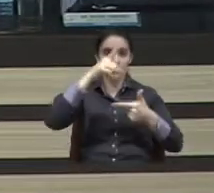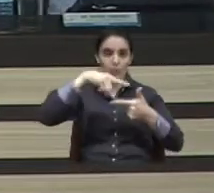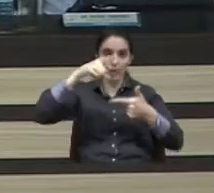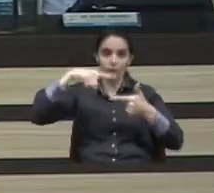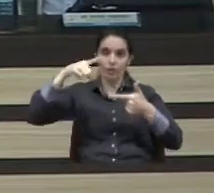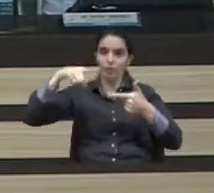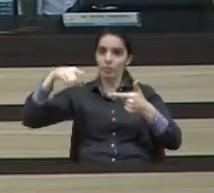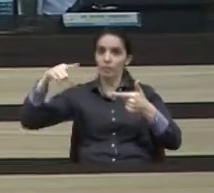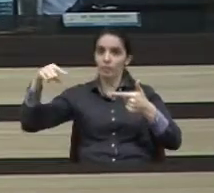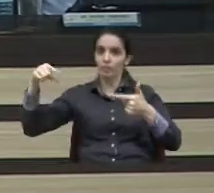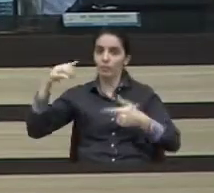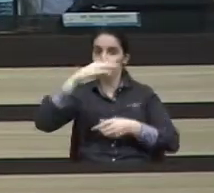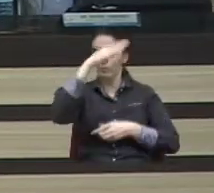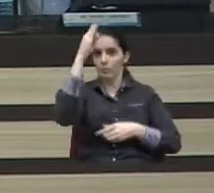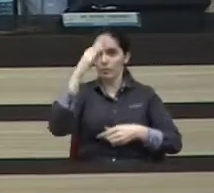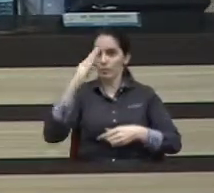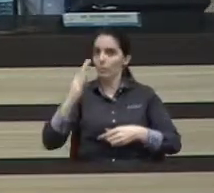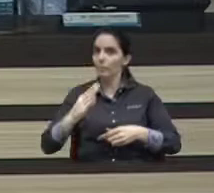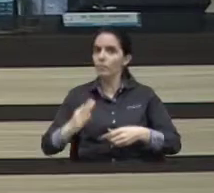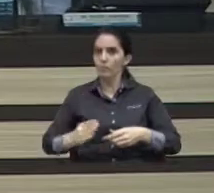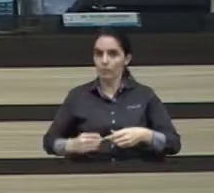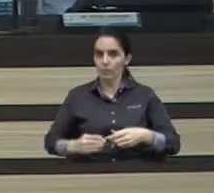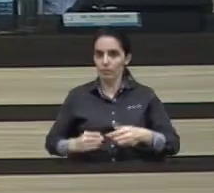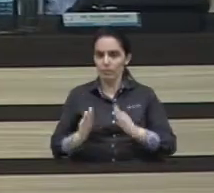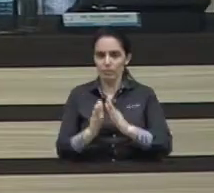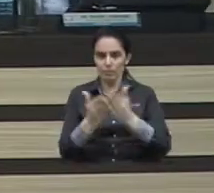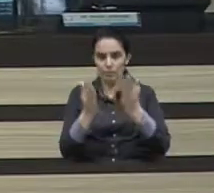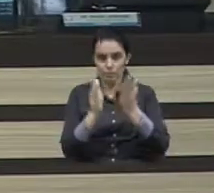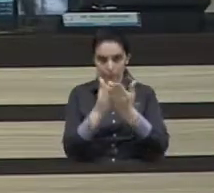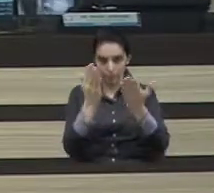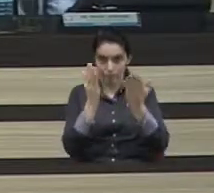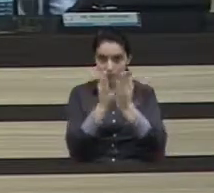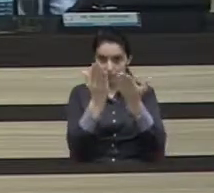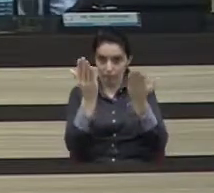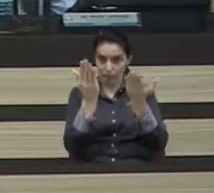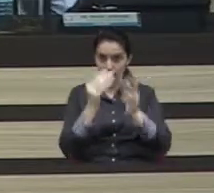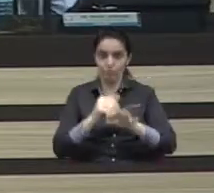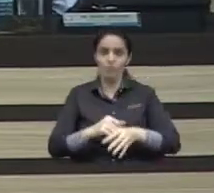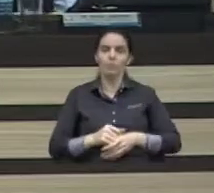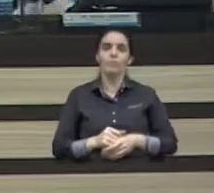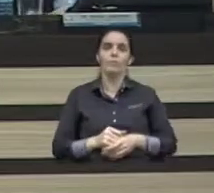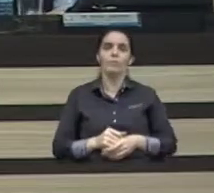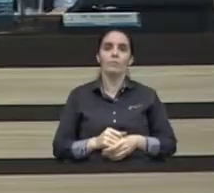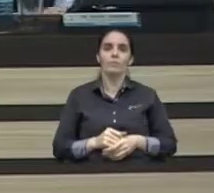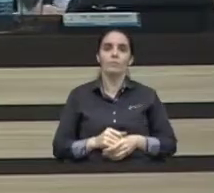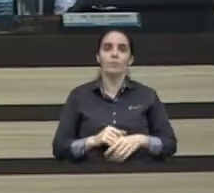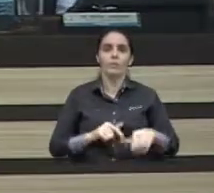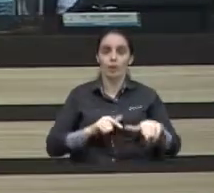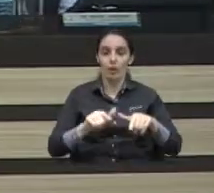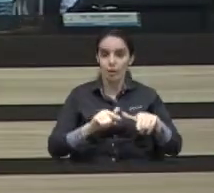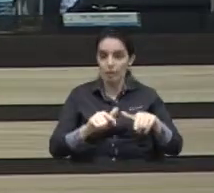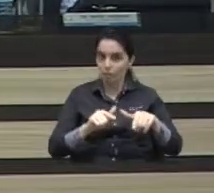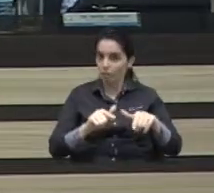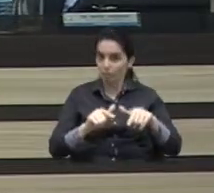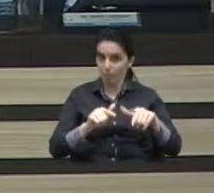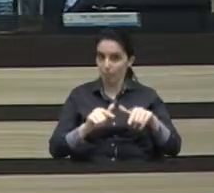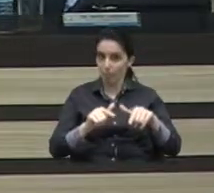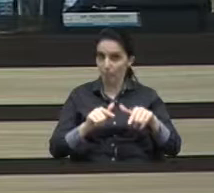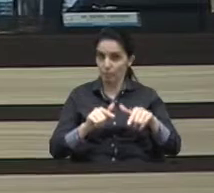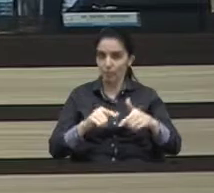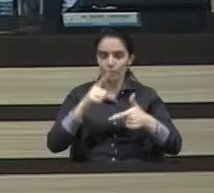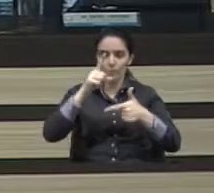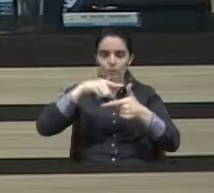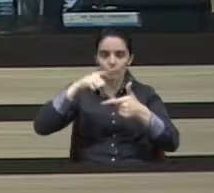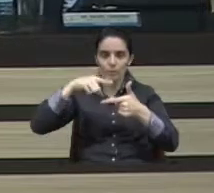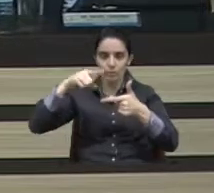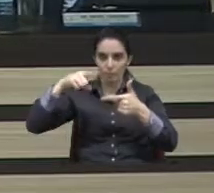o Brasil como um todo, nós somos muito pobres na questão, quando a gente fala questão de trabalhos científicos, na questão de estatística. Nós